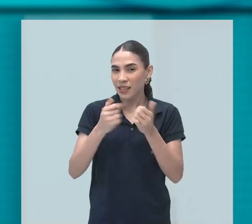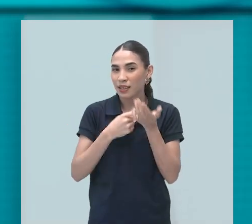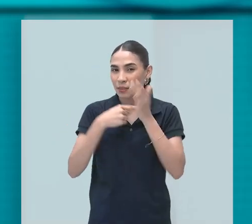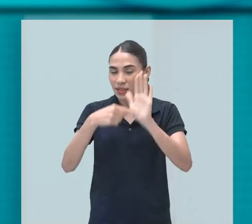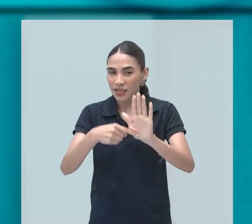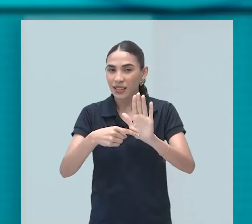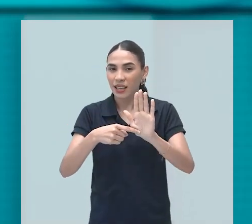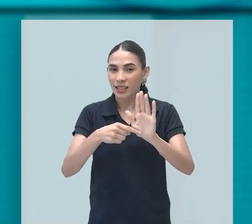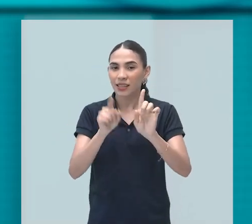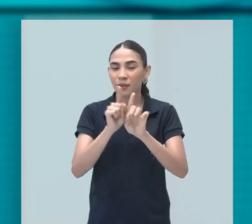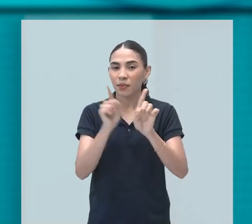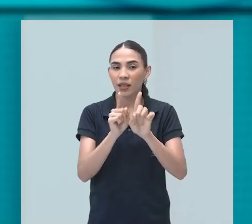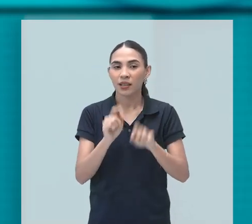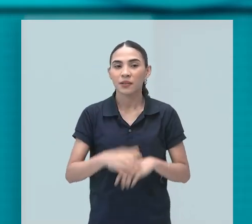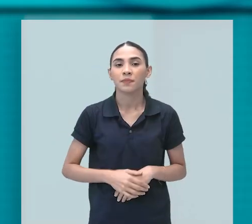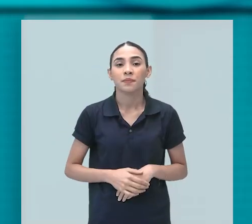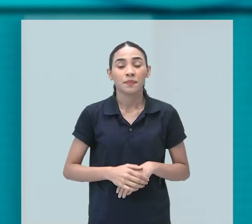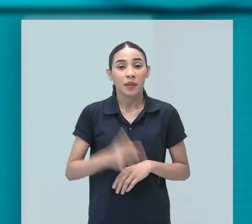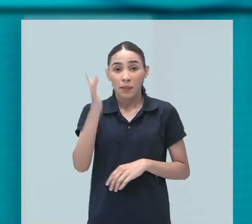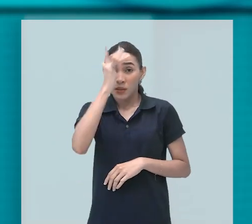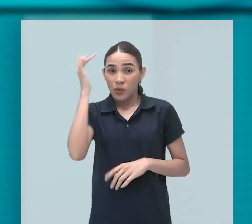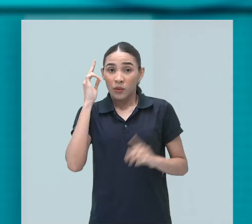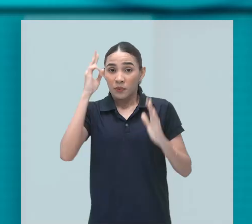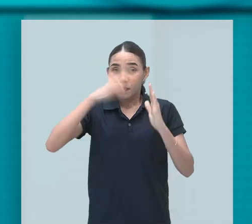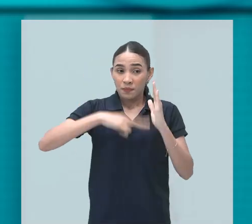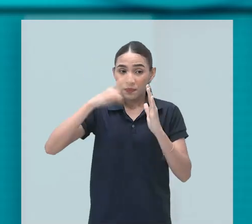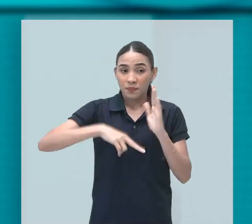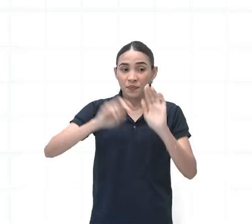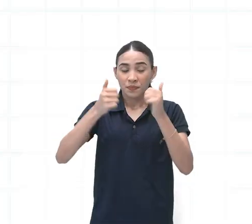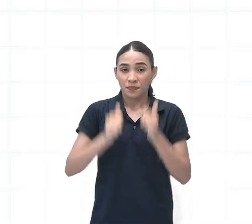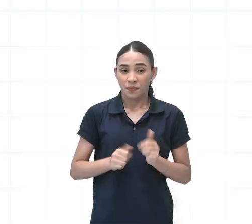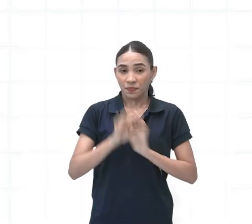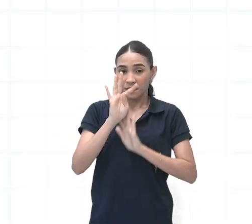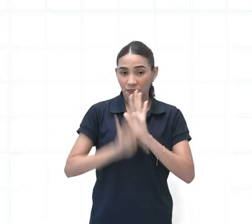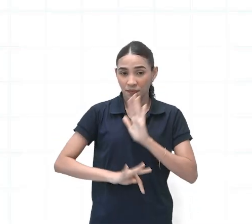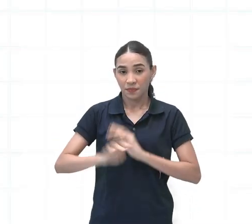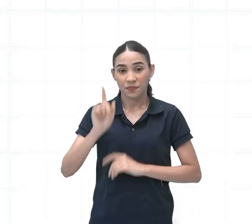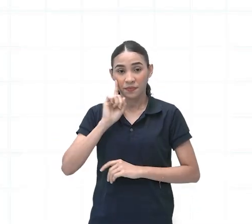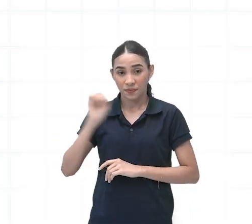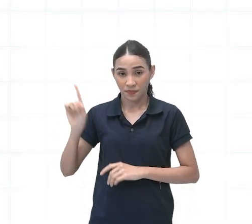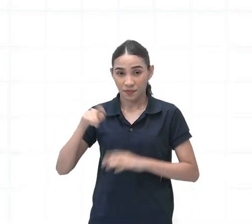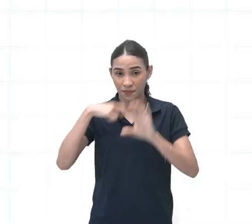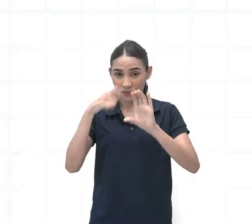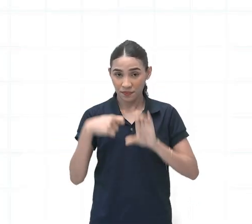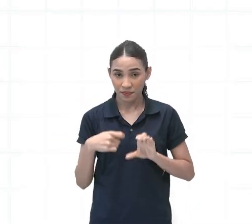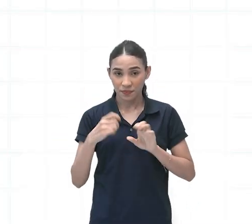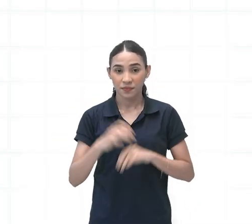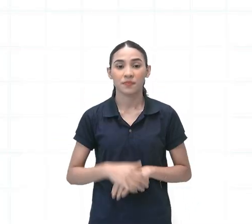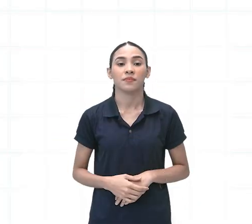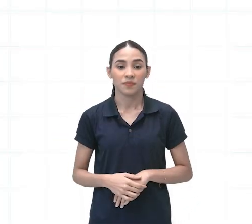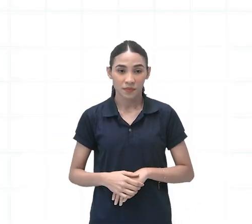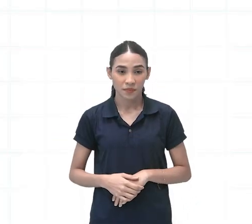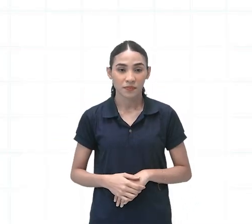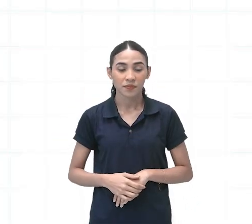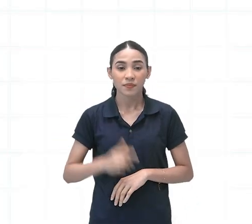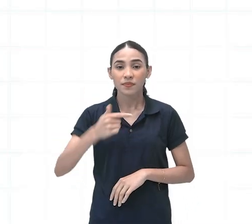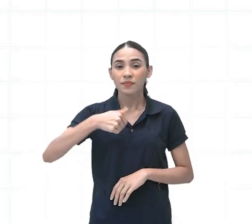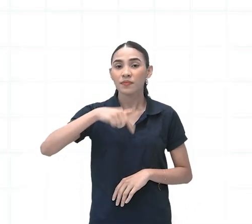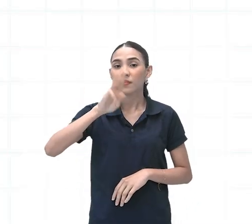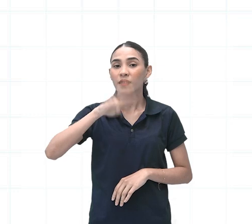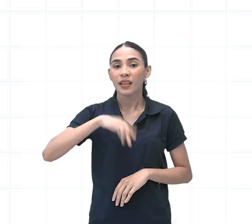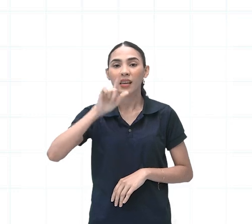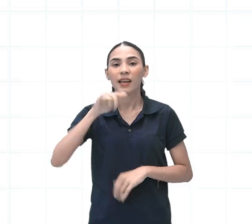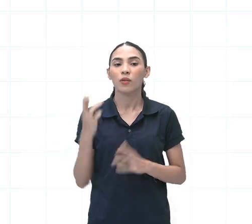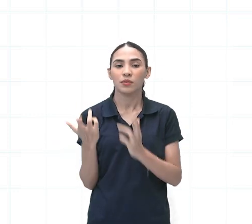foi transmitida para o interlocutor? Então, vamos analisar o texto, primeiro o nosso vídeo, claro. Então, observem, quem é